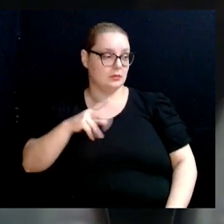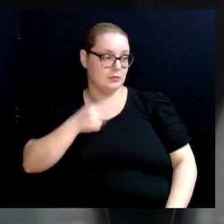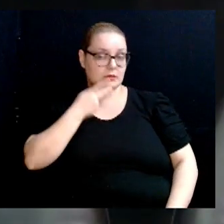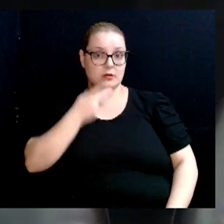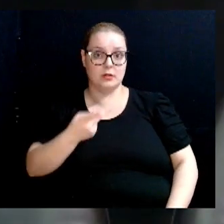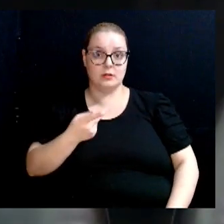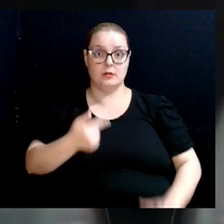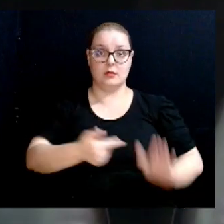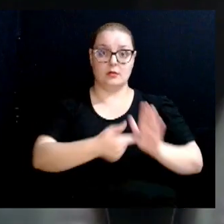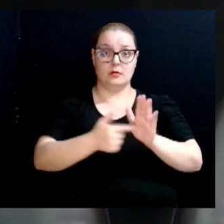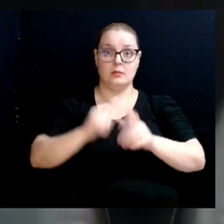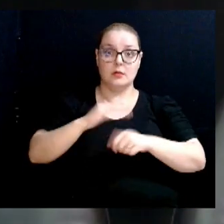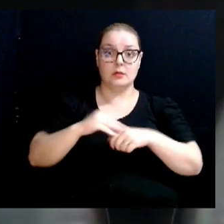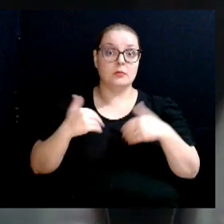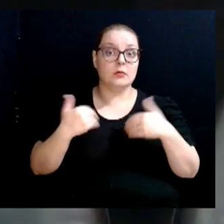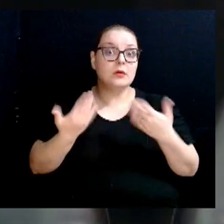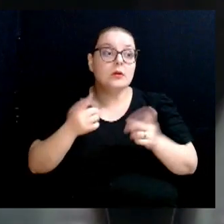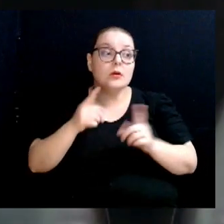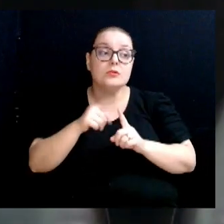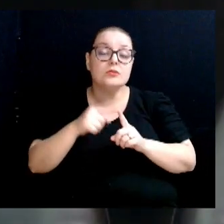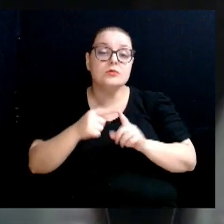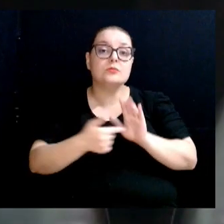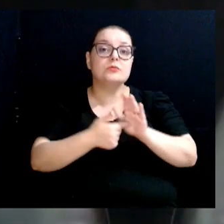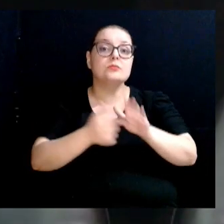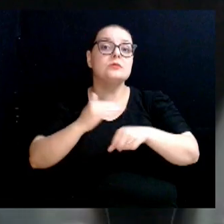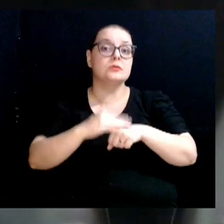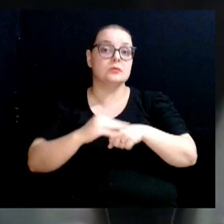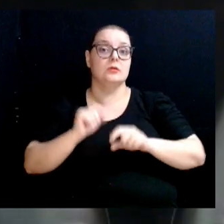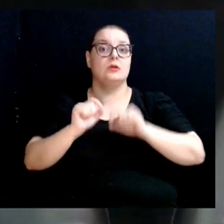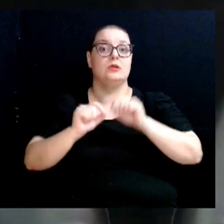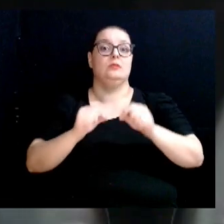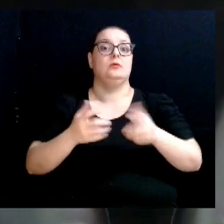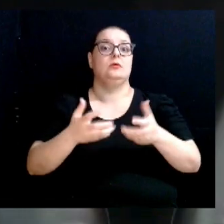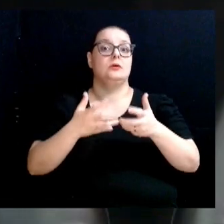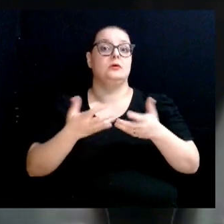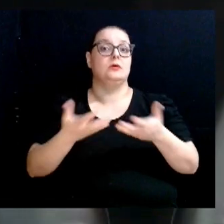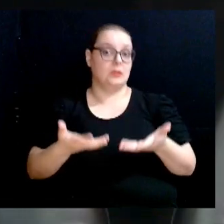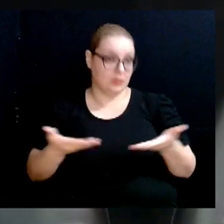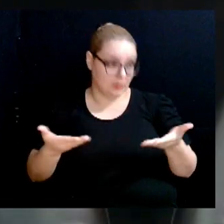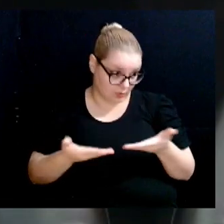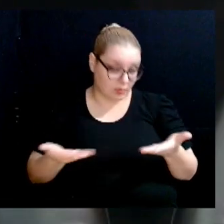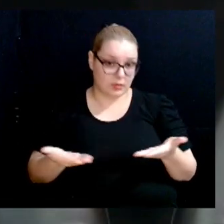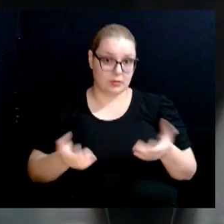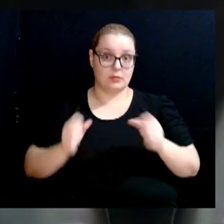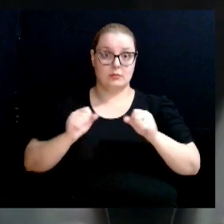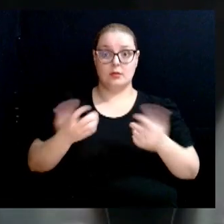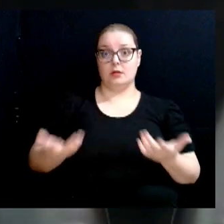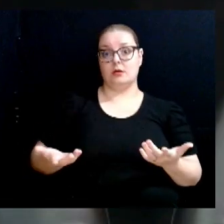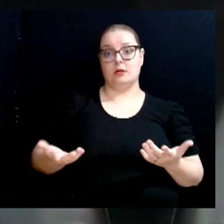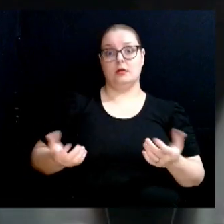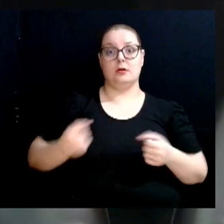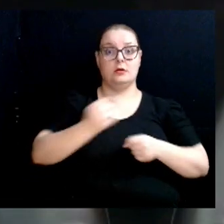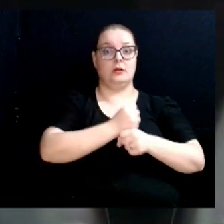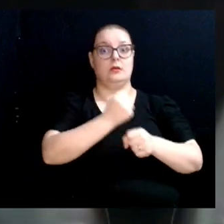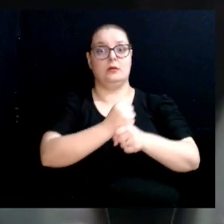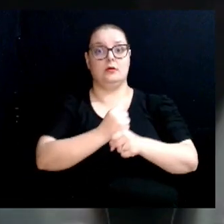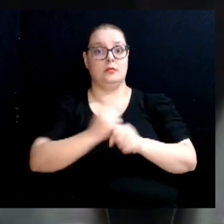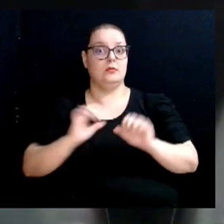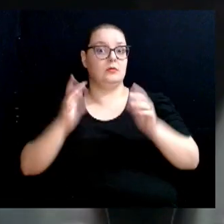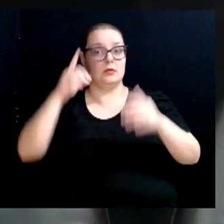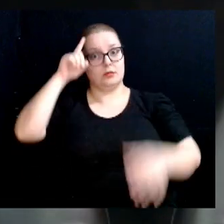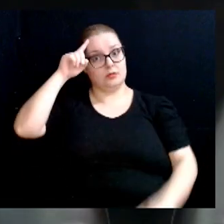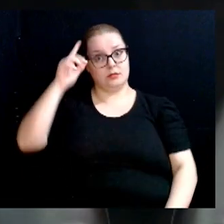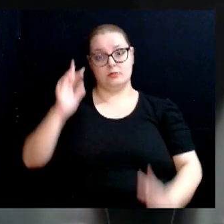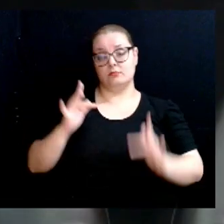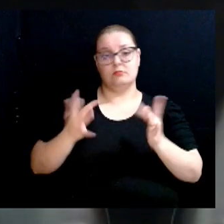mas que tipo de demonstração de carinho? O que você está querendo agora? Então, pode ser que, por exemplo, há anos a gente não comemore Dia dos Namorados porque não